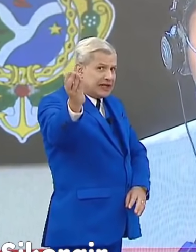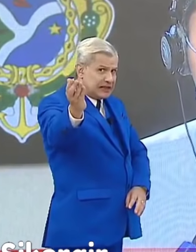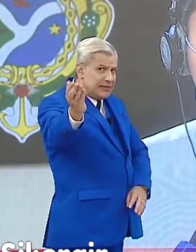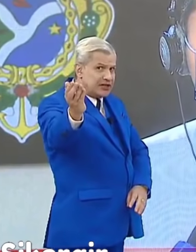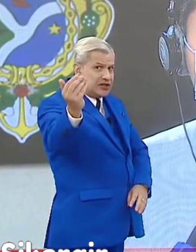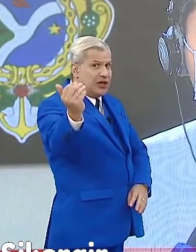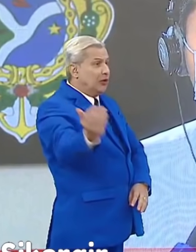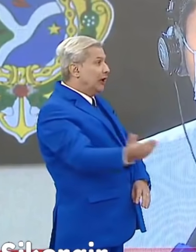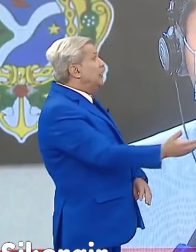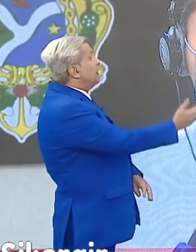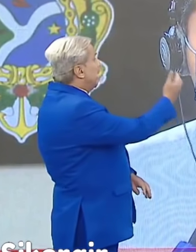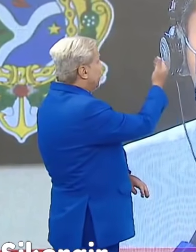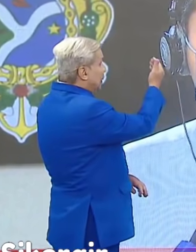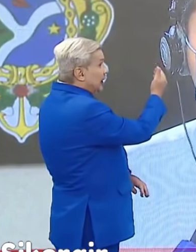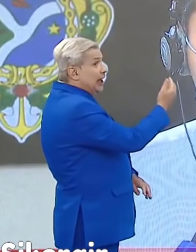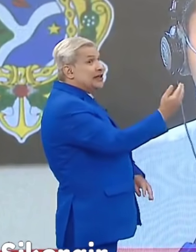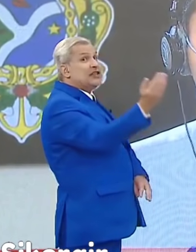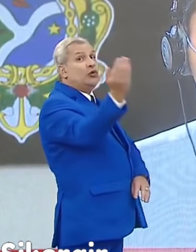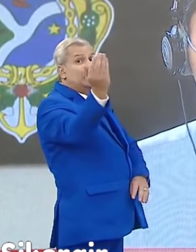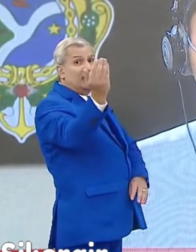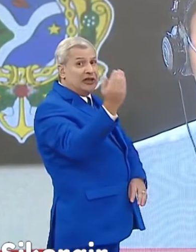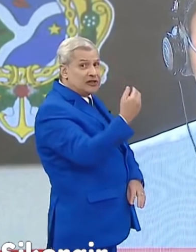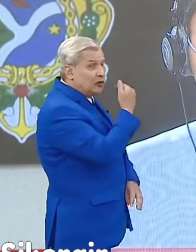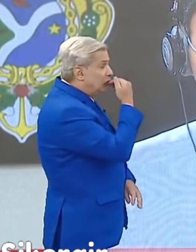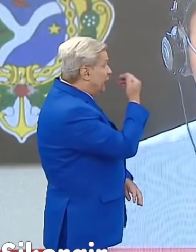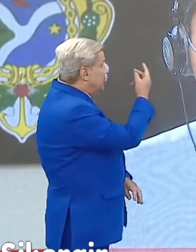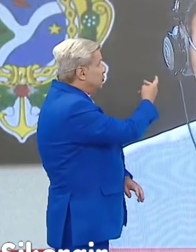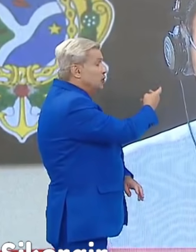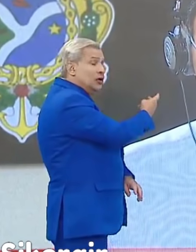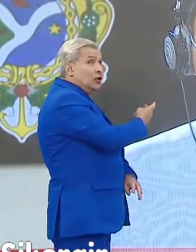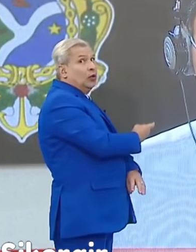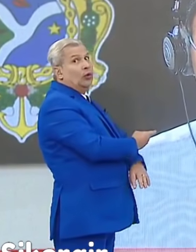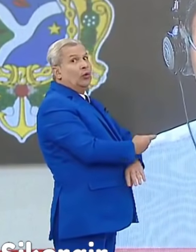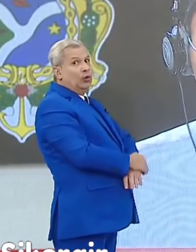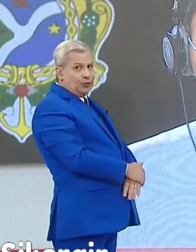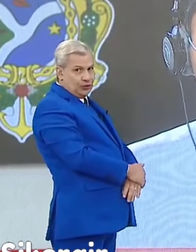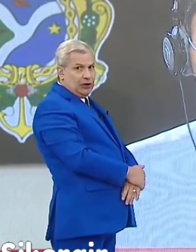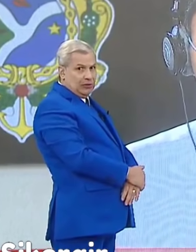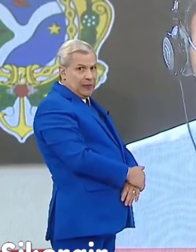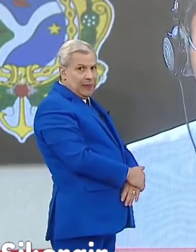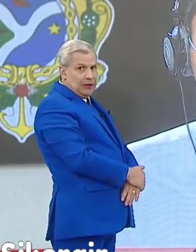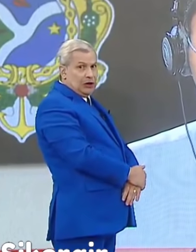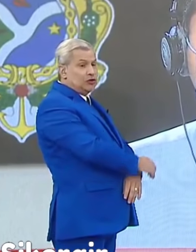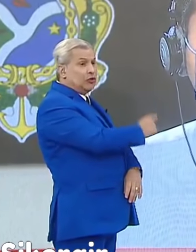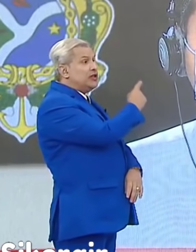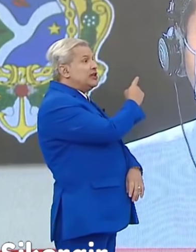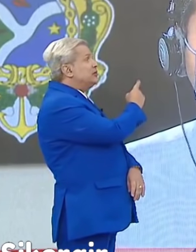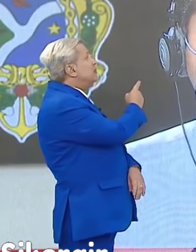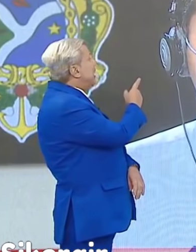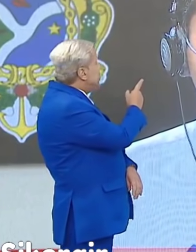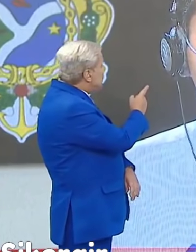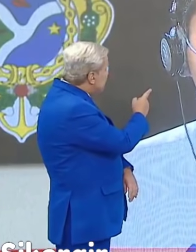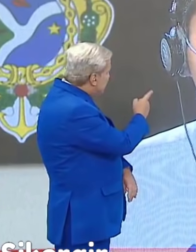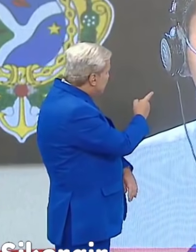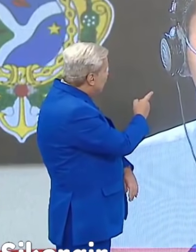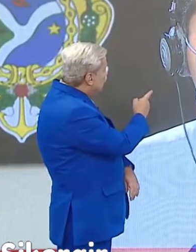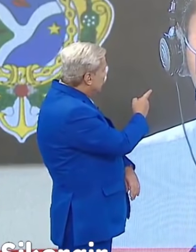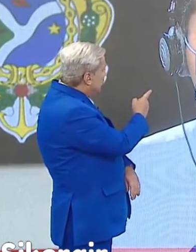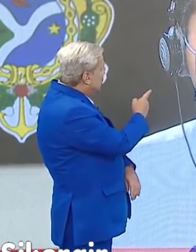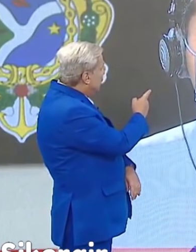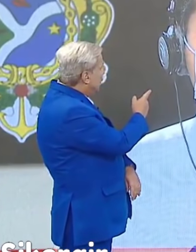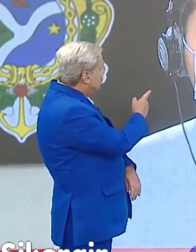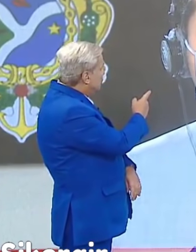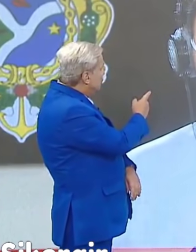você de casa que me assiste agora, tá aqui. É a segunda vez que eu converso com o Wilson Lima. Nós nos conhecemos em Parintins, vai fazer um